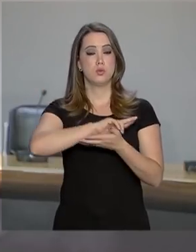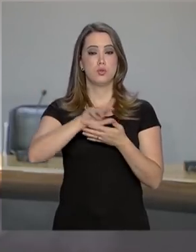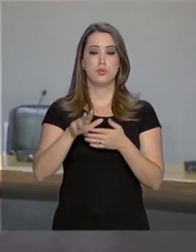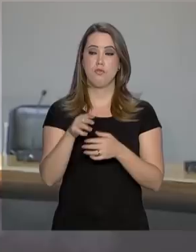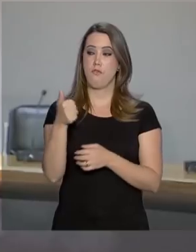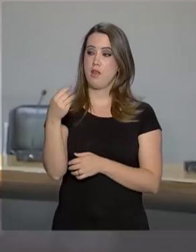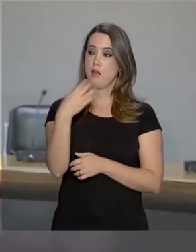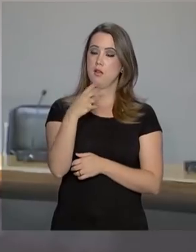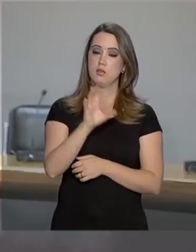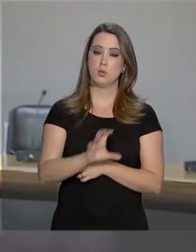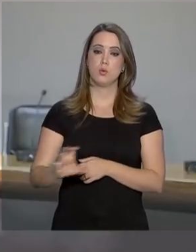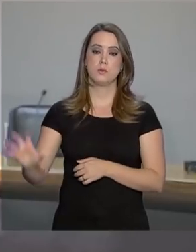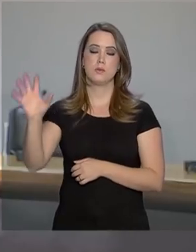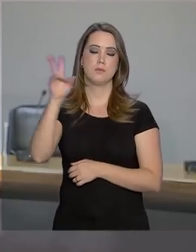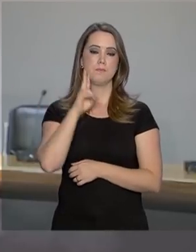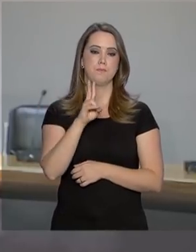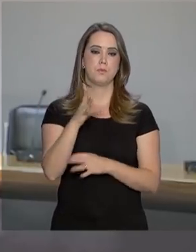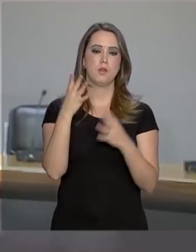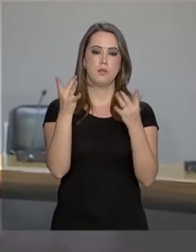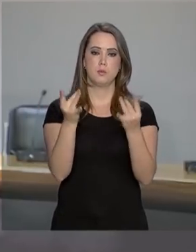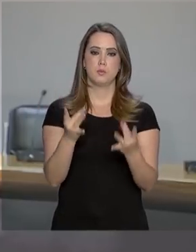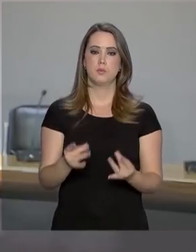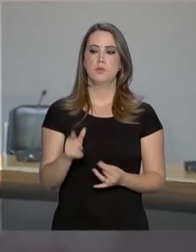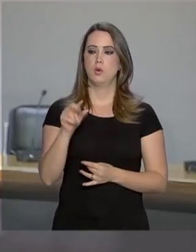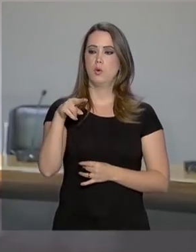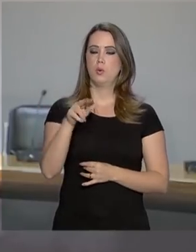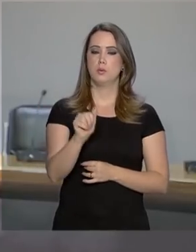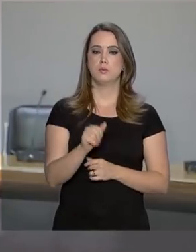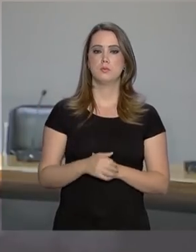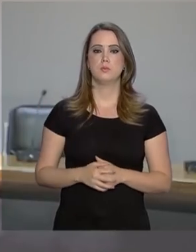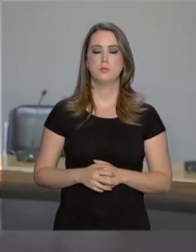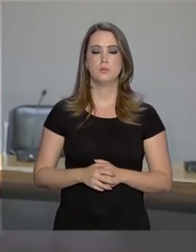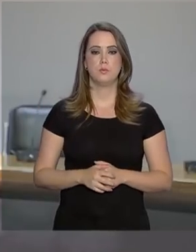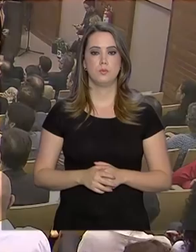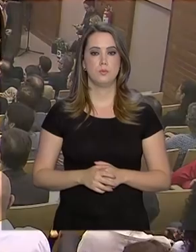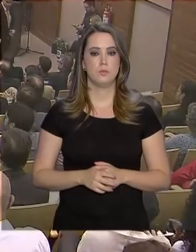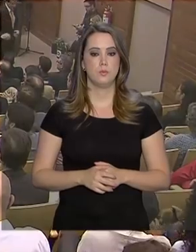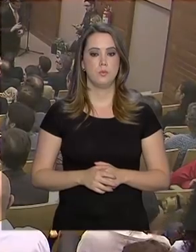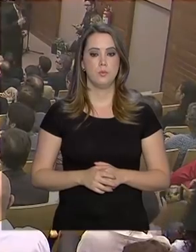estados vamos saber mais na reportagem de Luana Karen